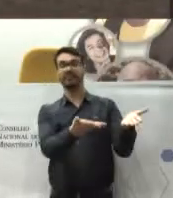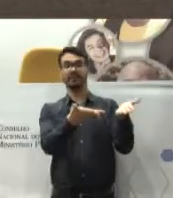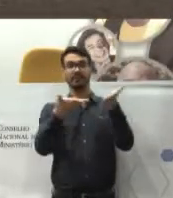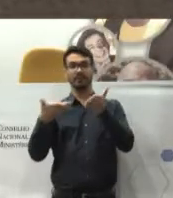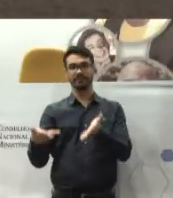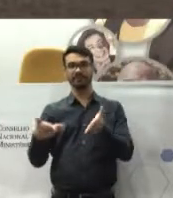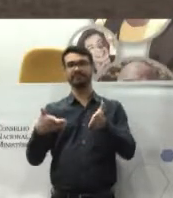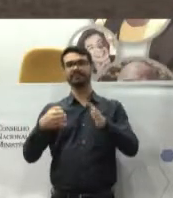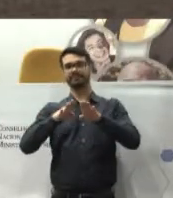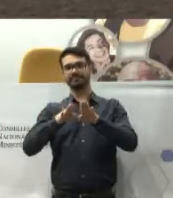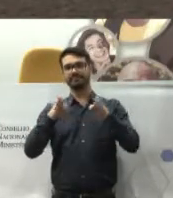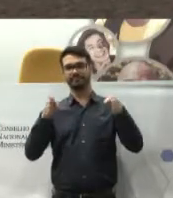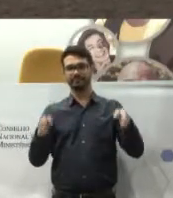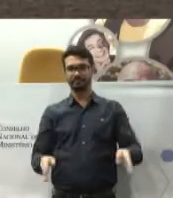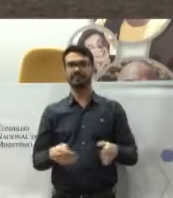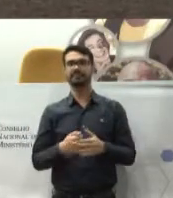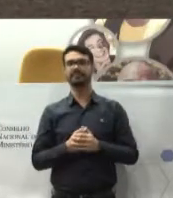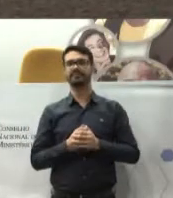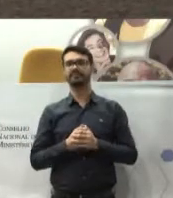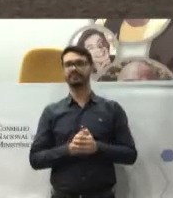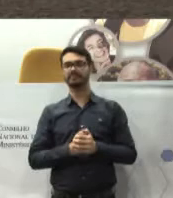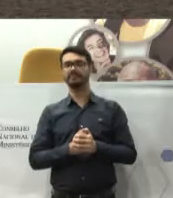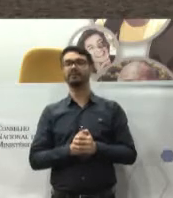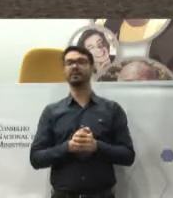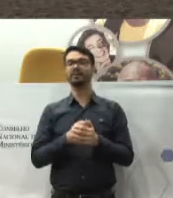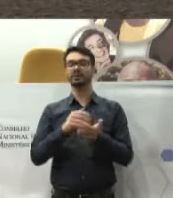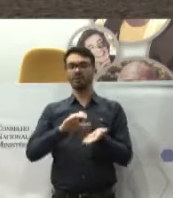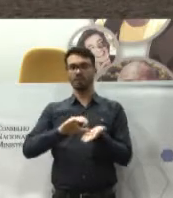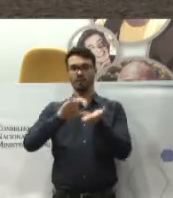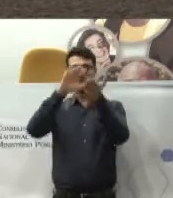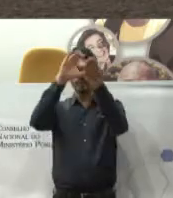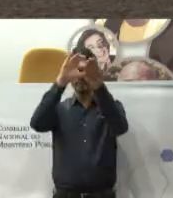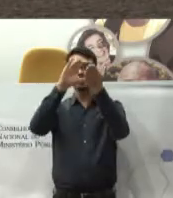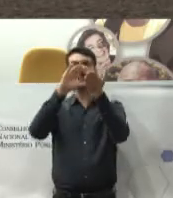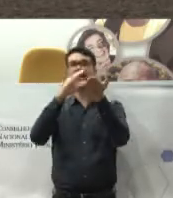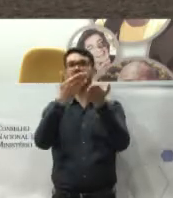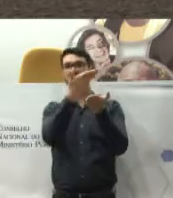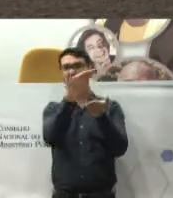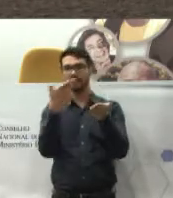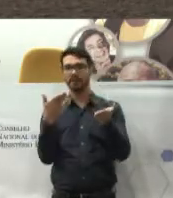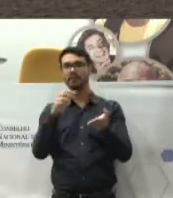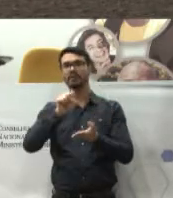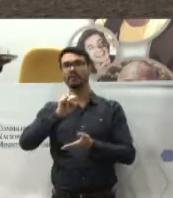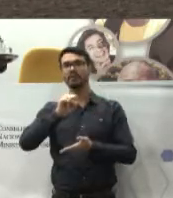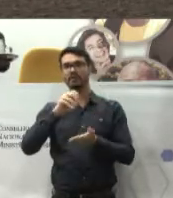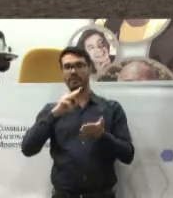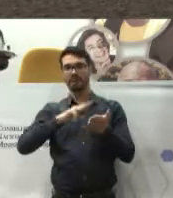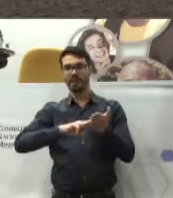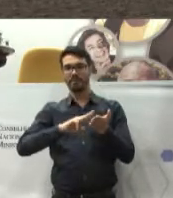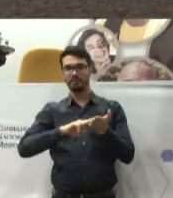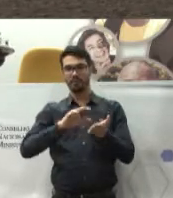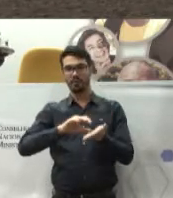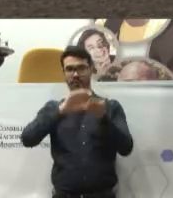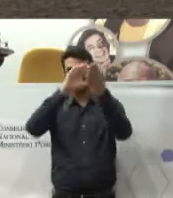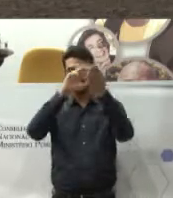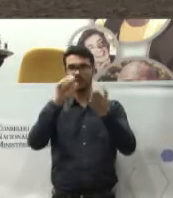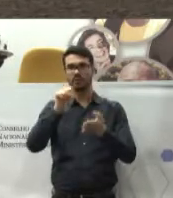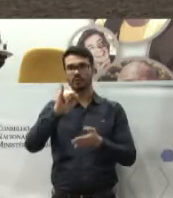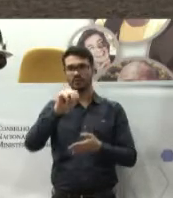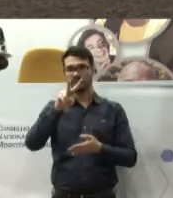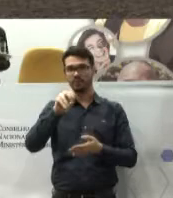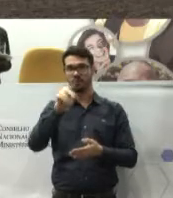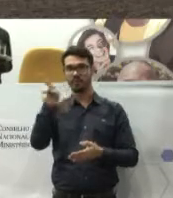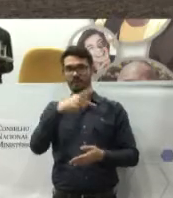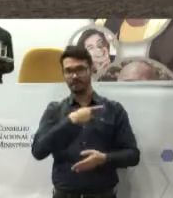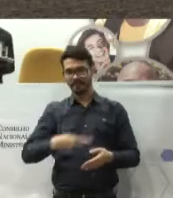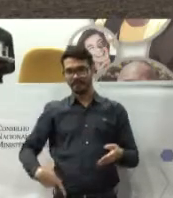Convidamos para a composição do painel o excelentíssimo conselheiro nacional do Ministério Público, Silvio Roberto Oliveira de Amorim Júnior, que